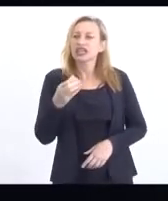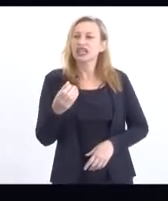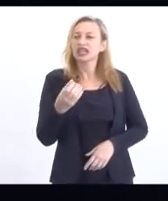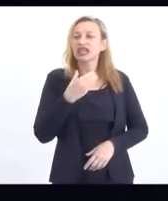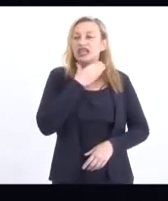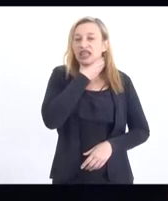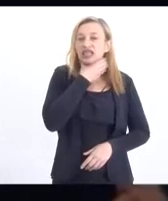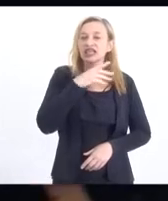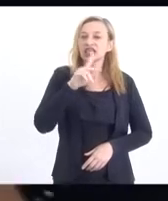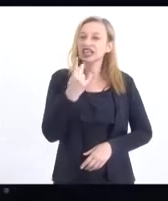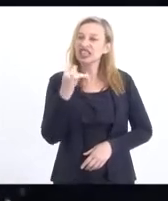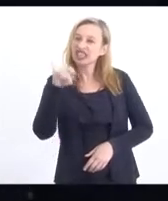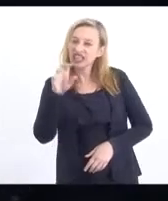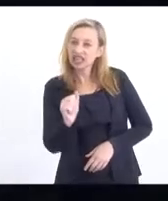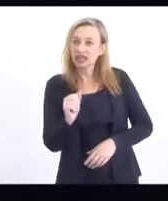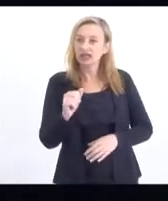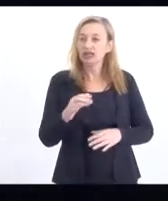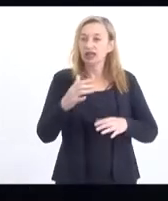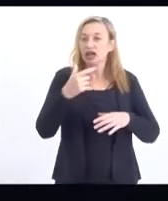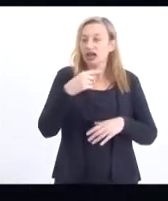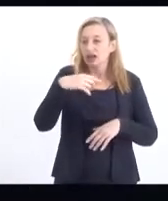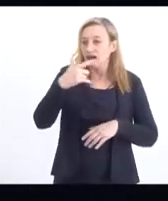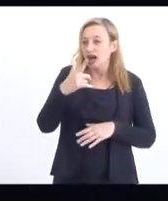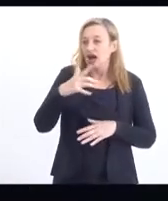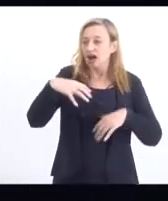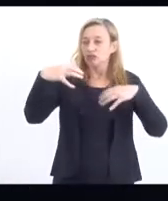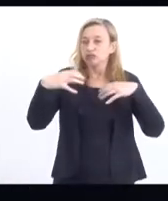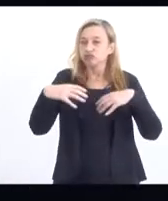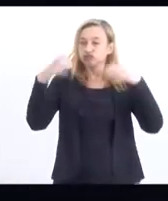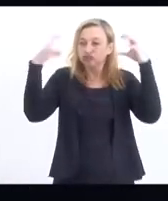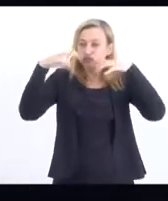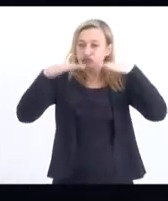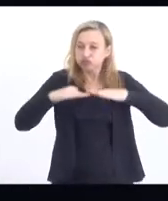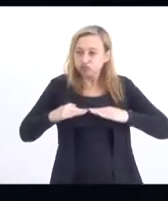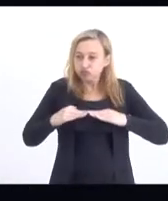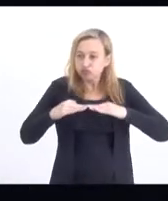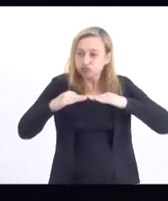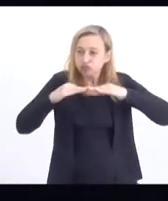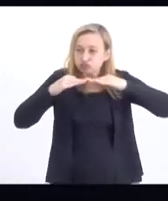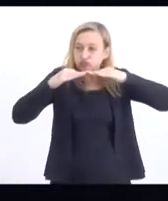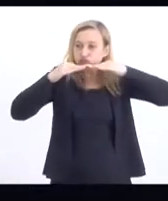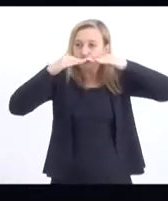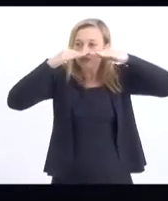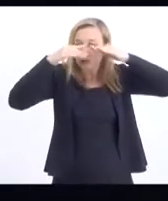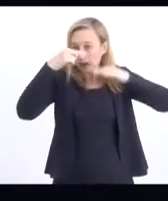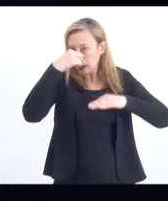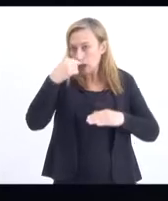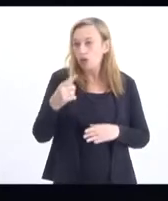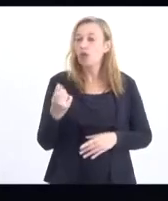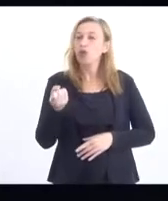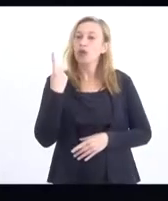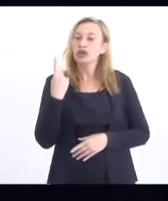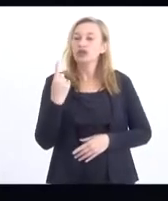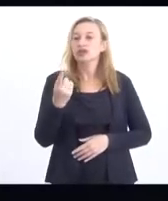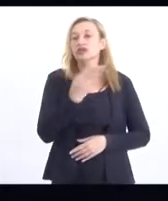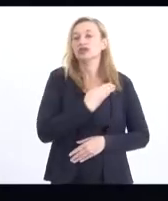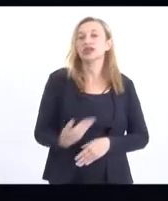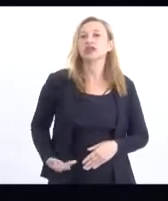das enchentes. O Noroeste sofre muito com isso. O ex-governador Pezão veio aqui, fez um projeto que ia